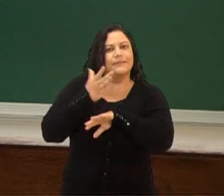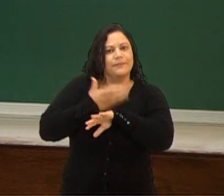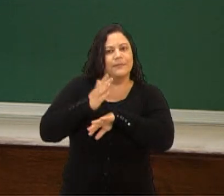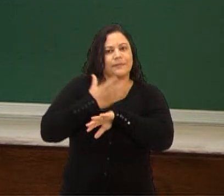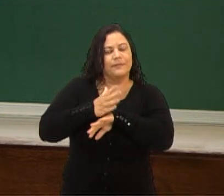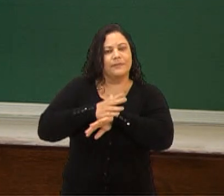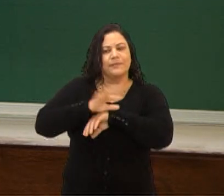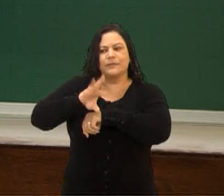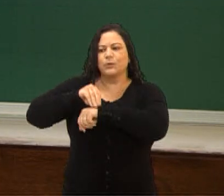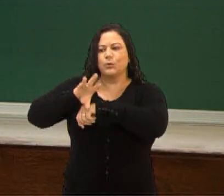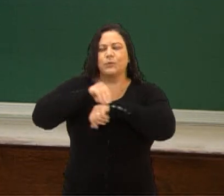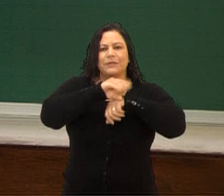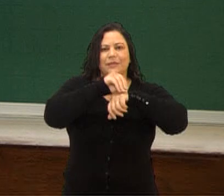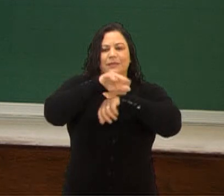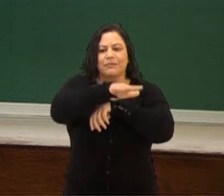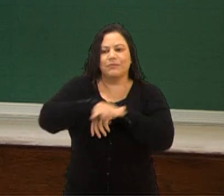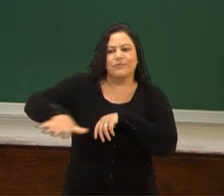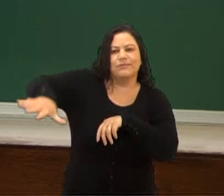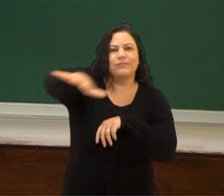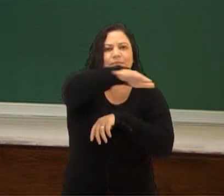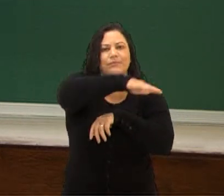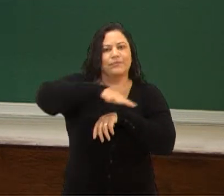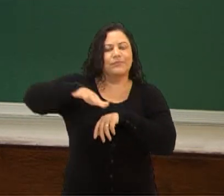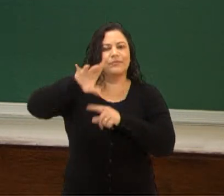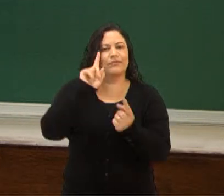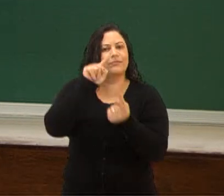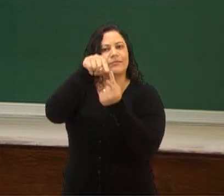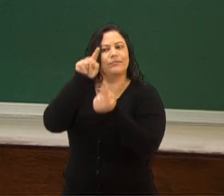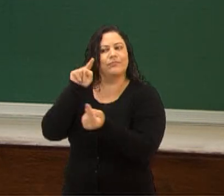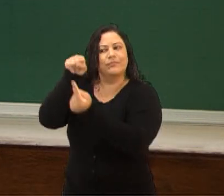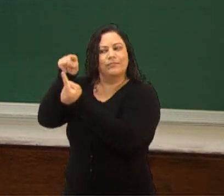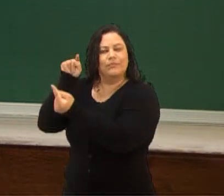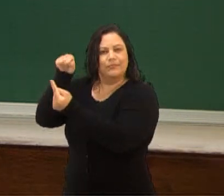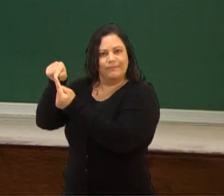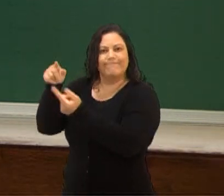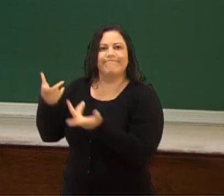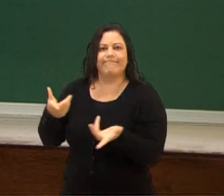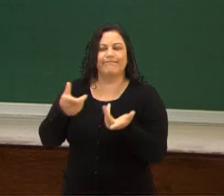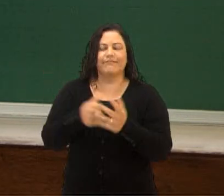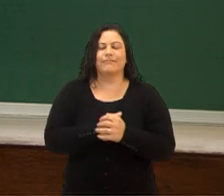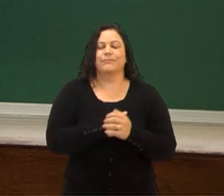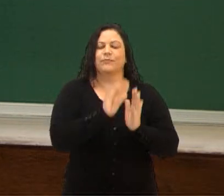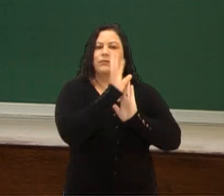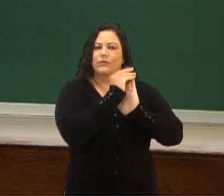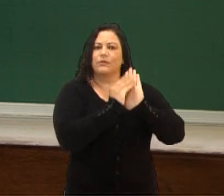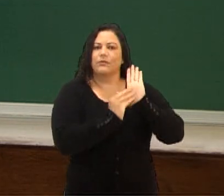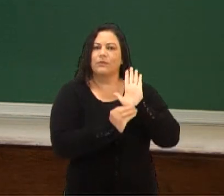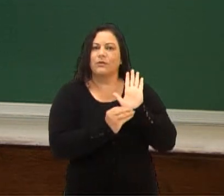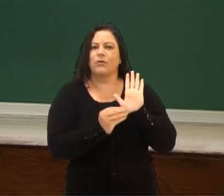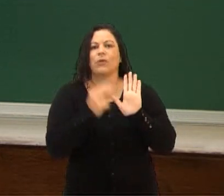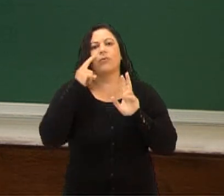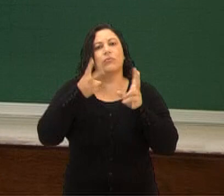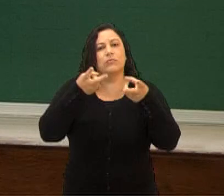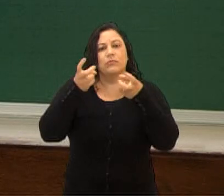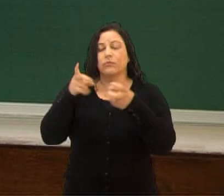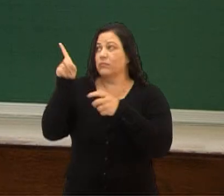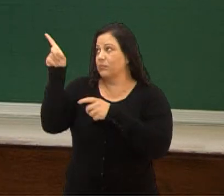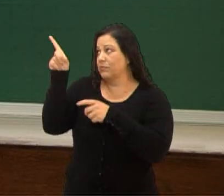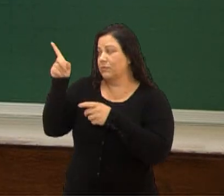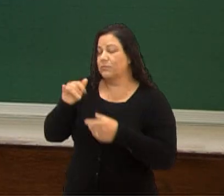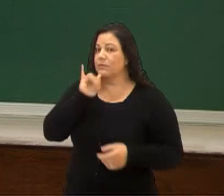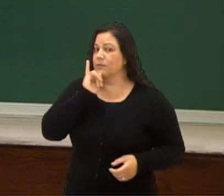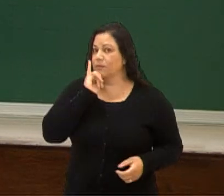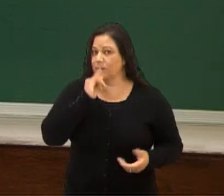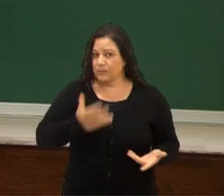conhecimentos gerais de definição do conteúdo. Olha esse aqui, por exemplo.